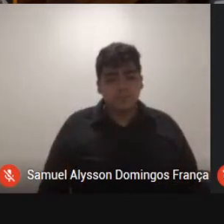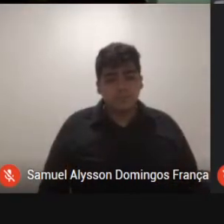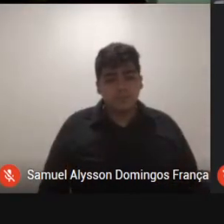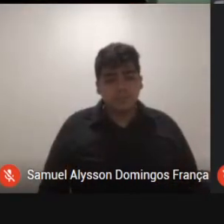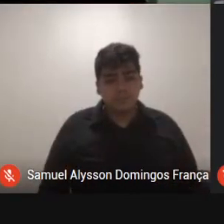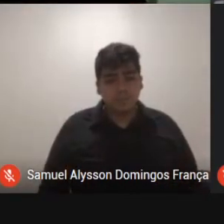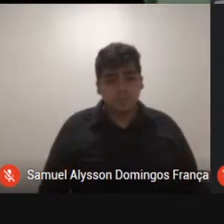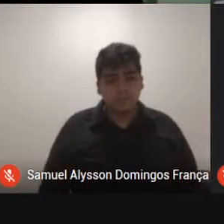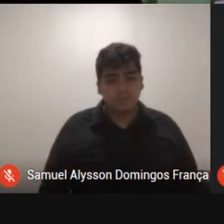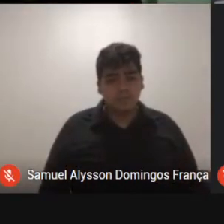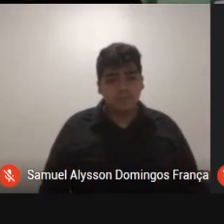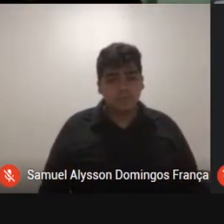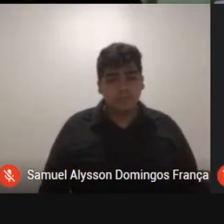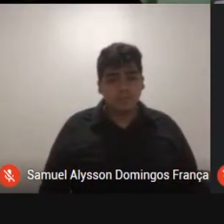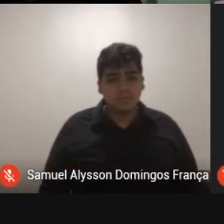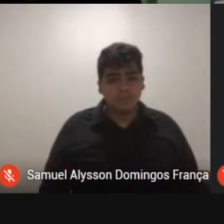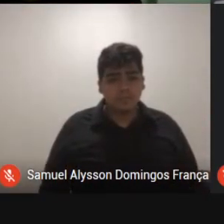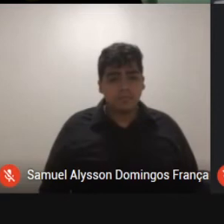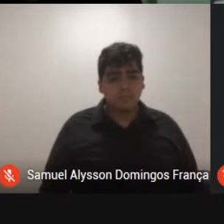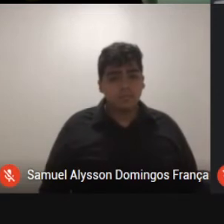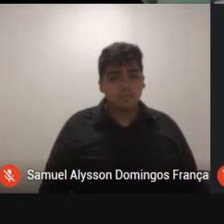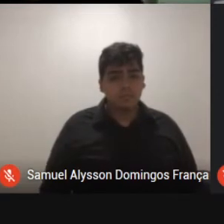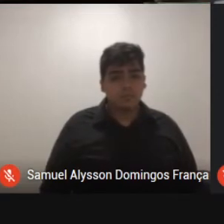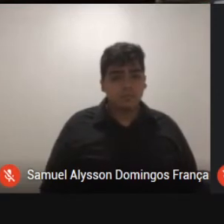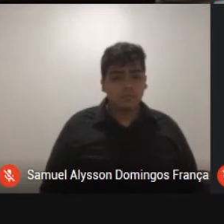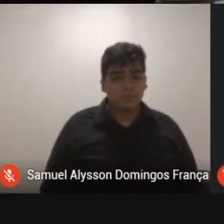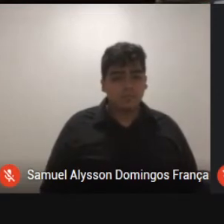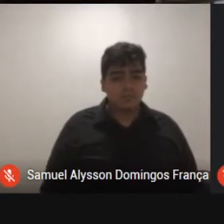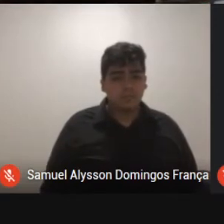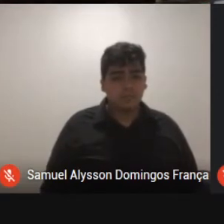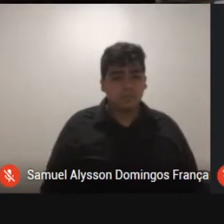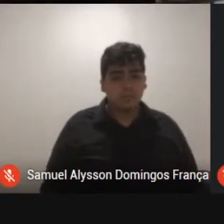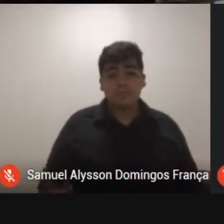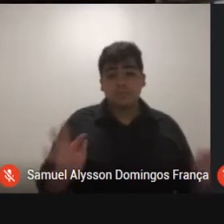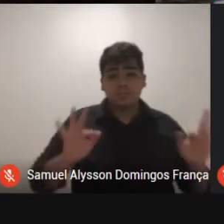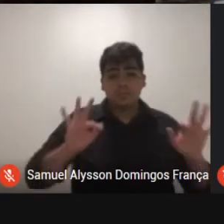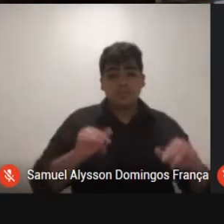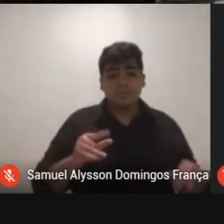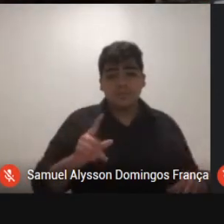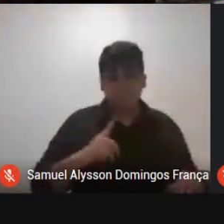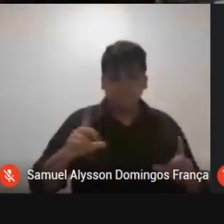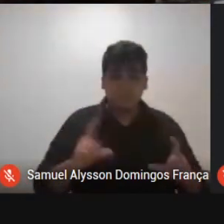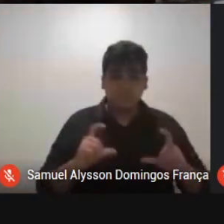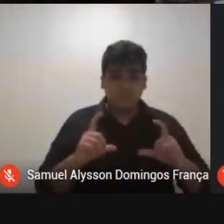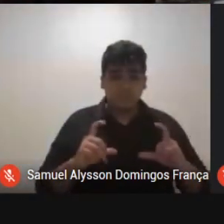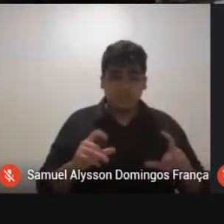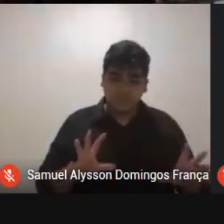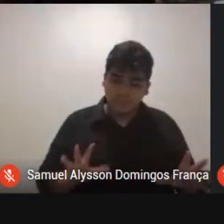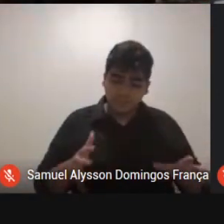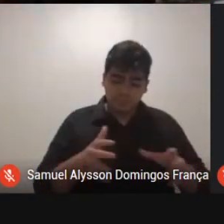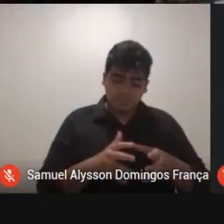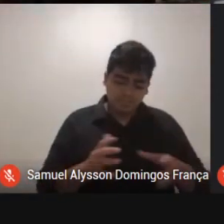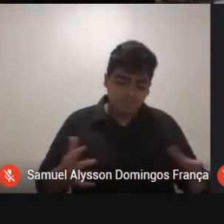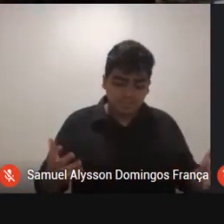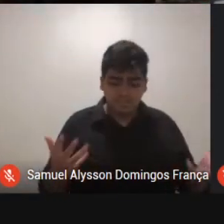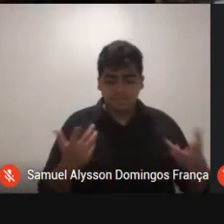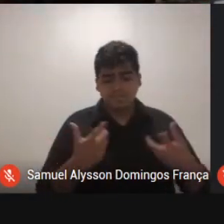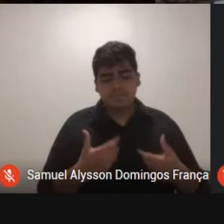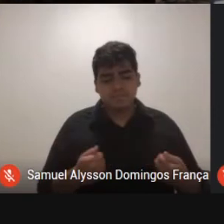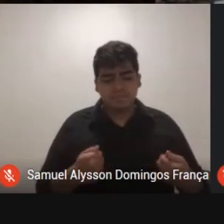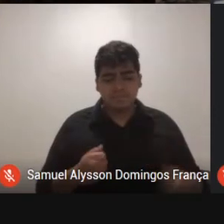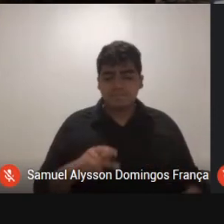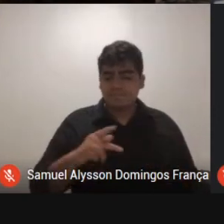E para finalizar, gente, eu trago aqui uma foto da nossa equipe. Equipe maravilhosa,